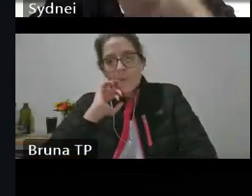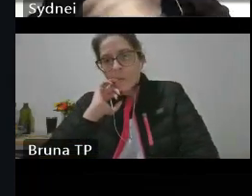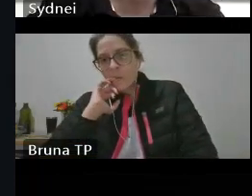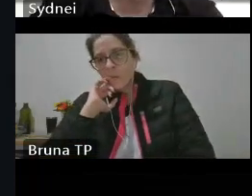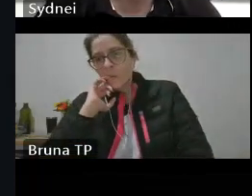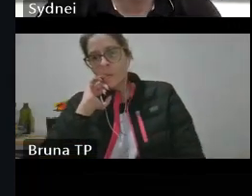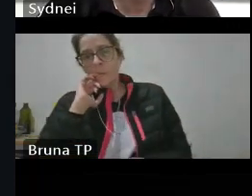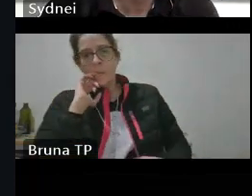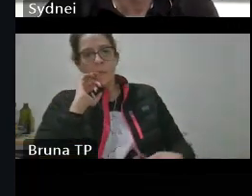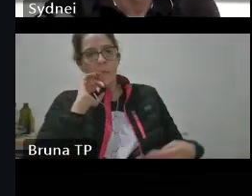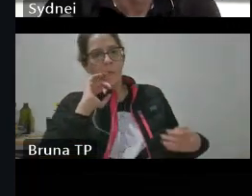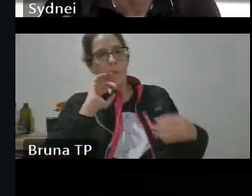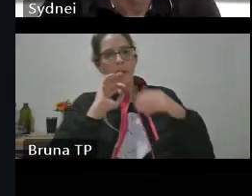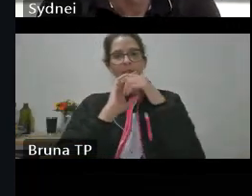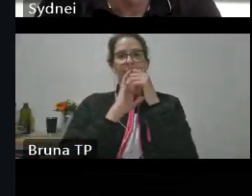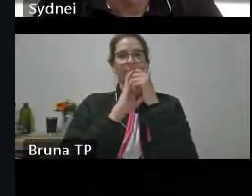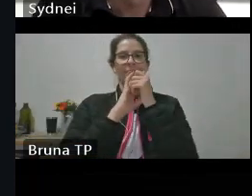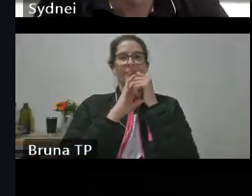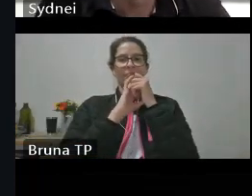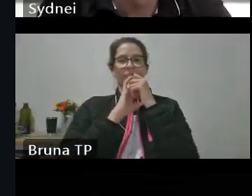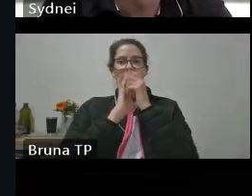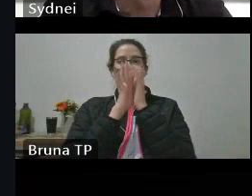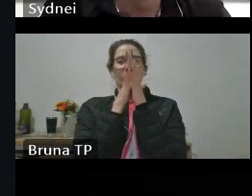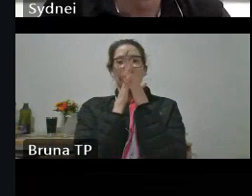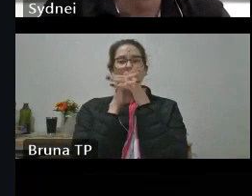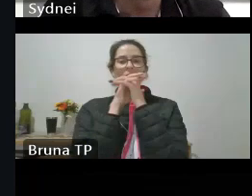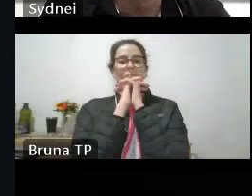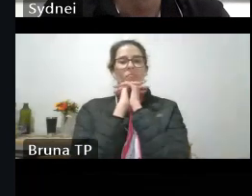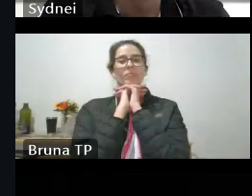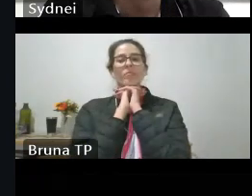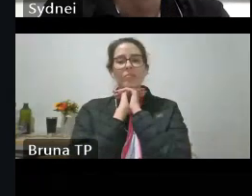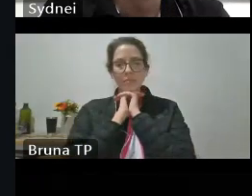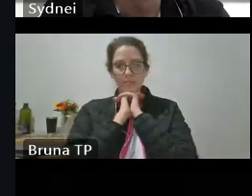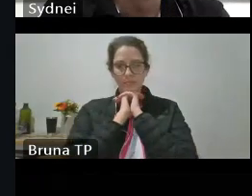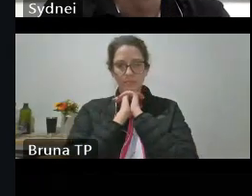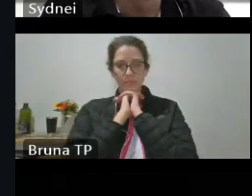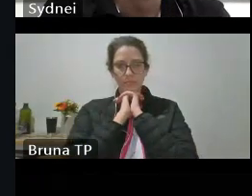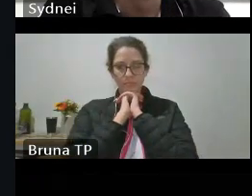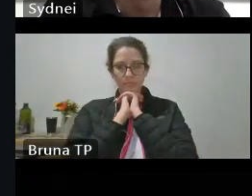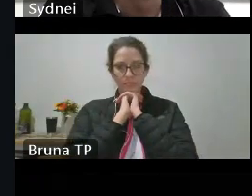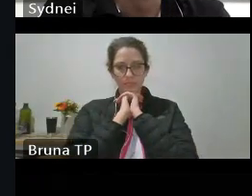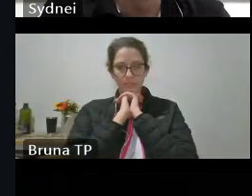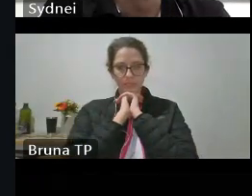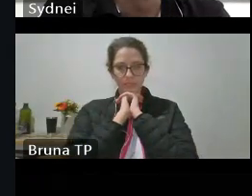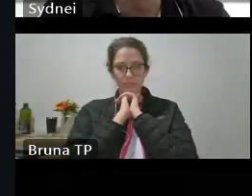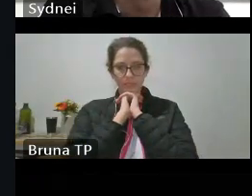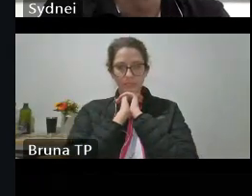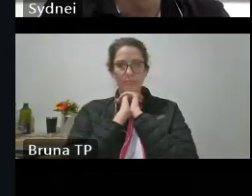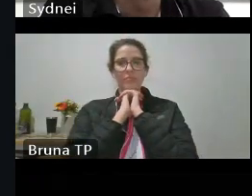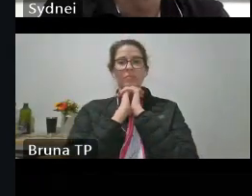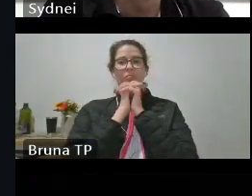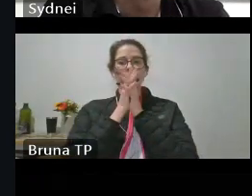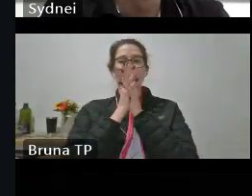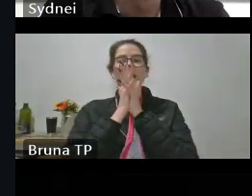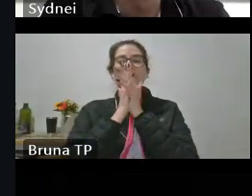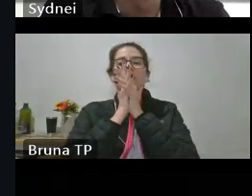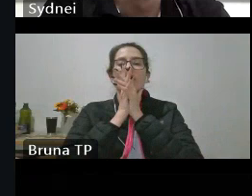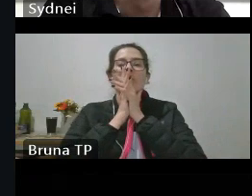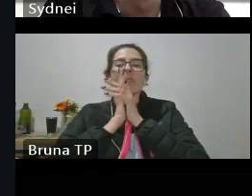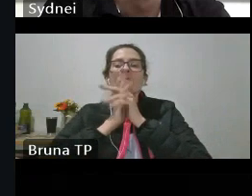problemas e dar possíveis soluções para esse problema. E provavelmente o engenheiro ou arquiteto sugeriu que fosse feito